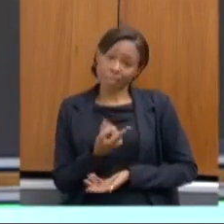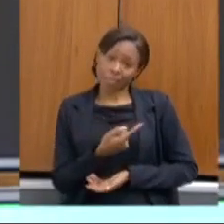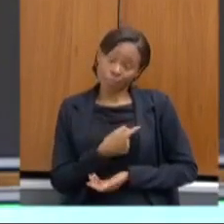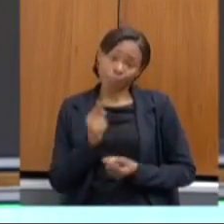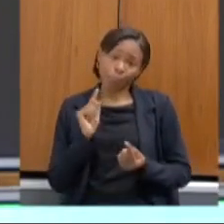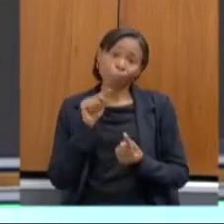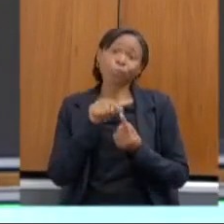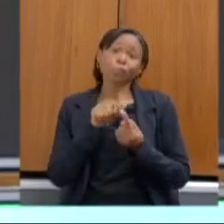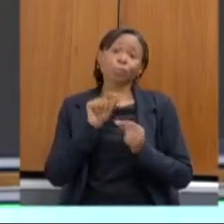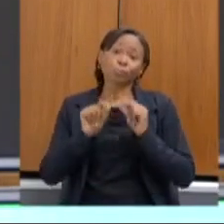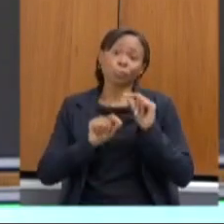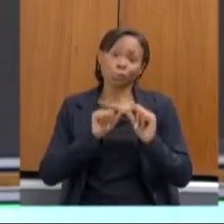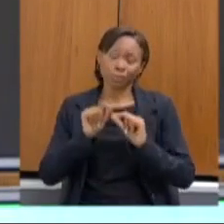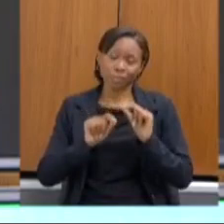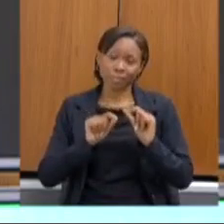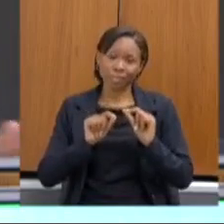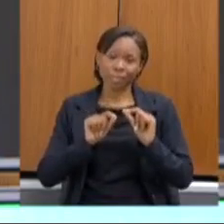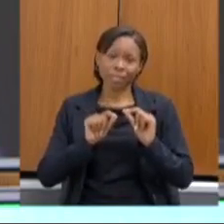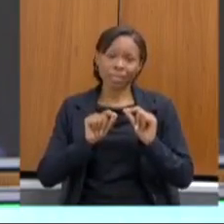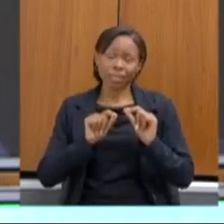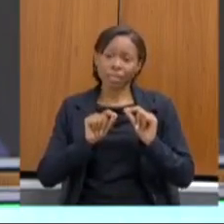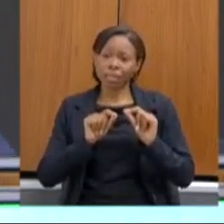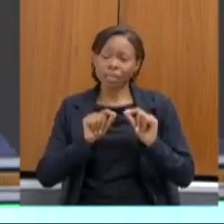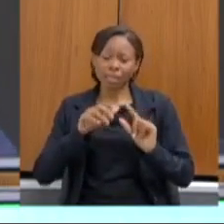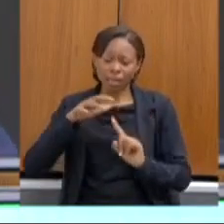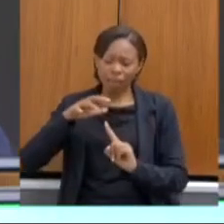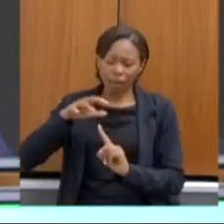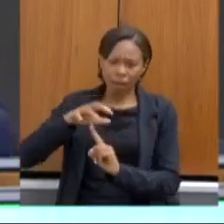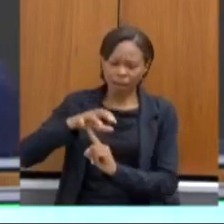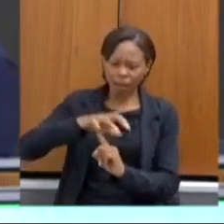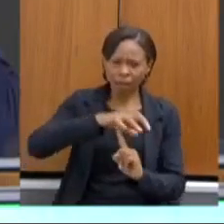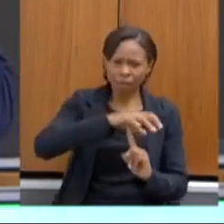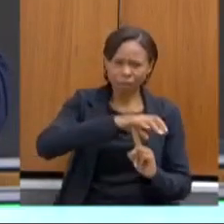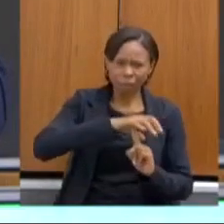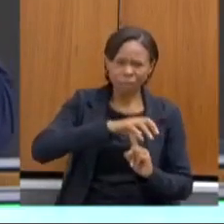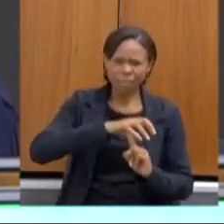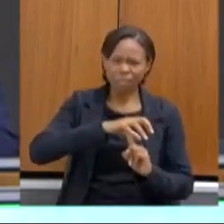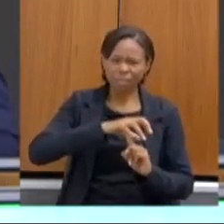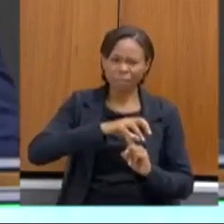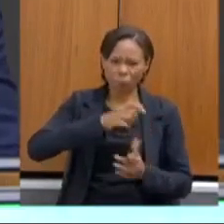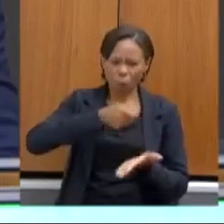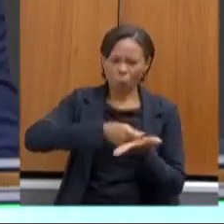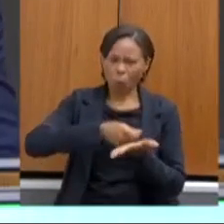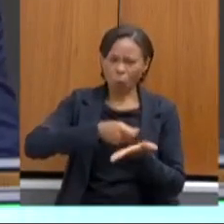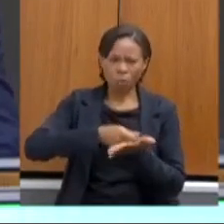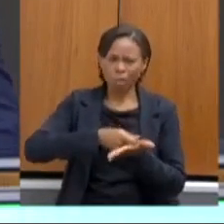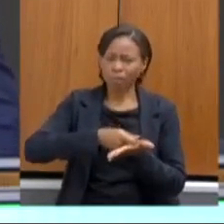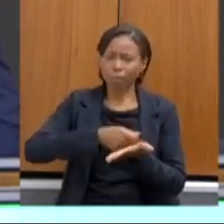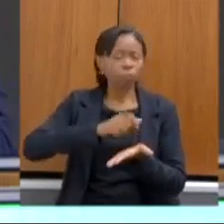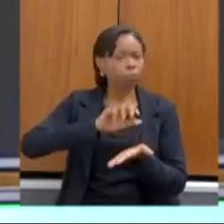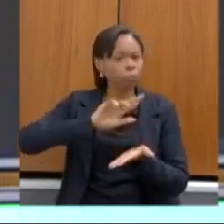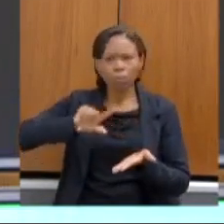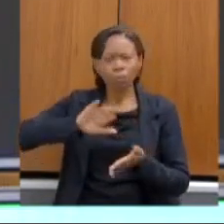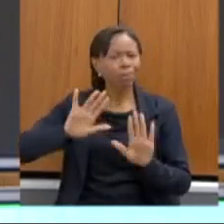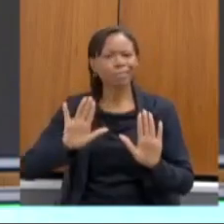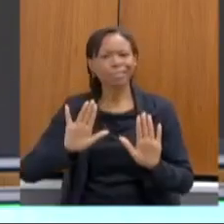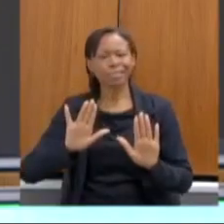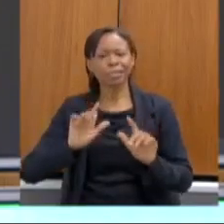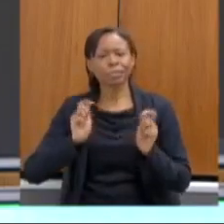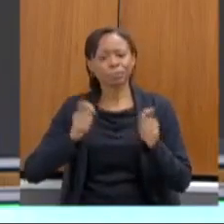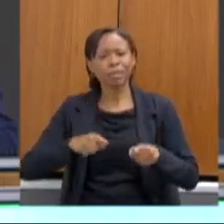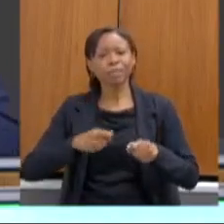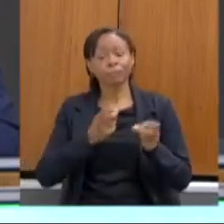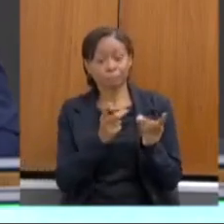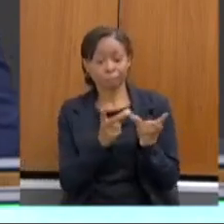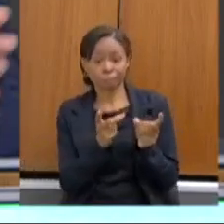das feiras a mão que não tenham feiras mas nós temos que ter condições de ter vendas nas